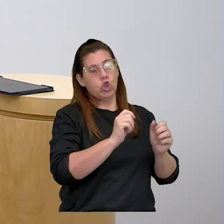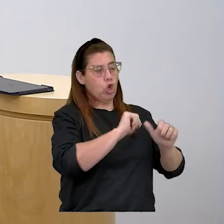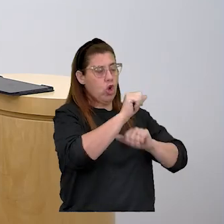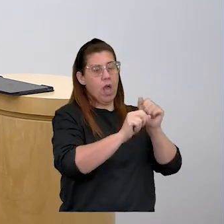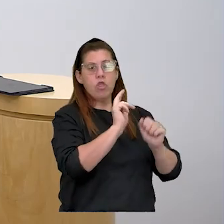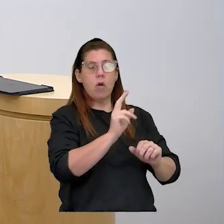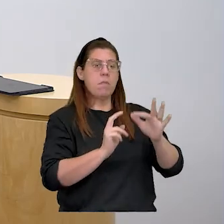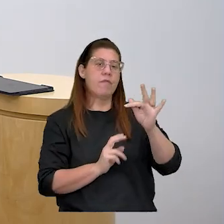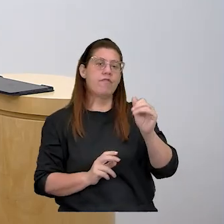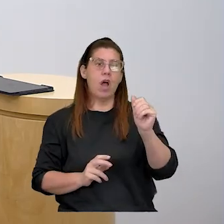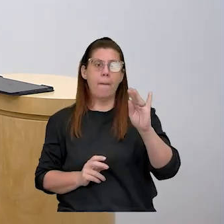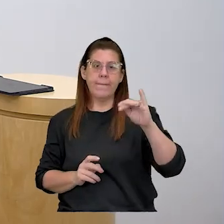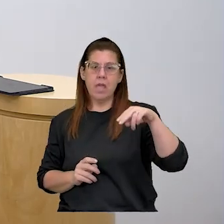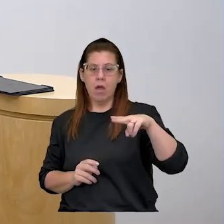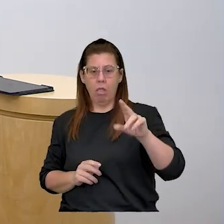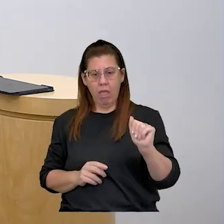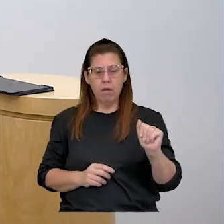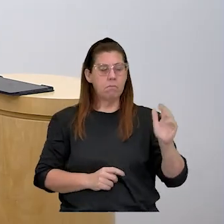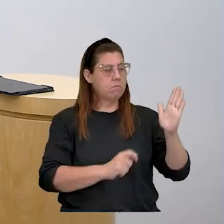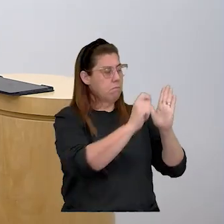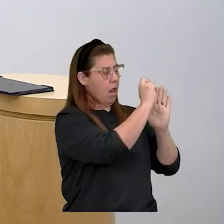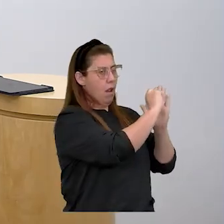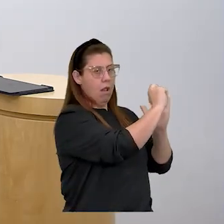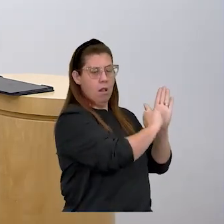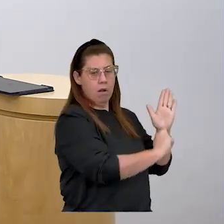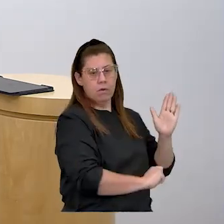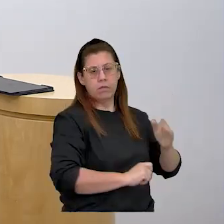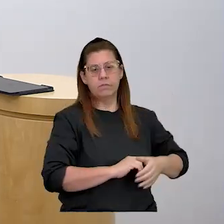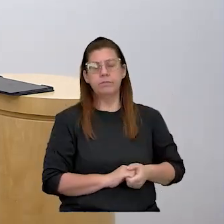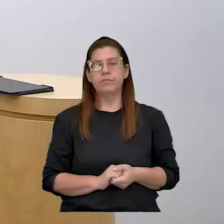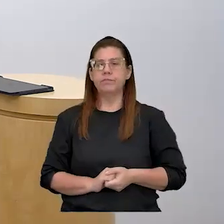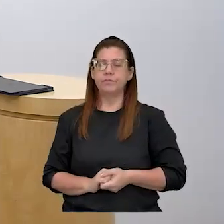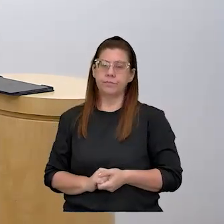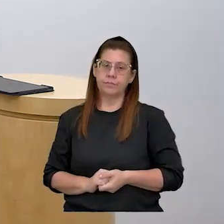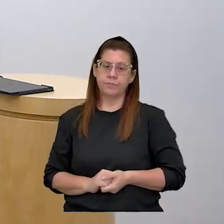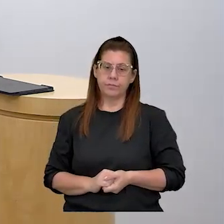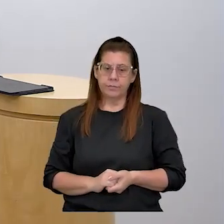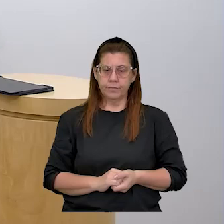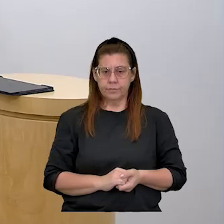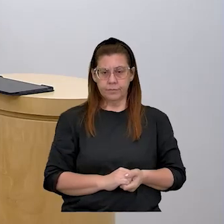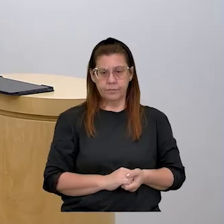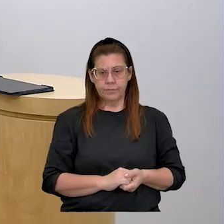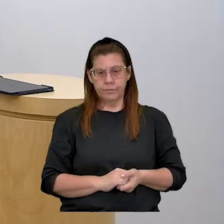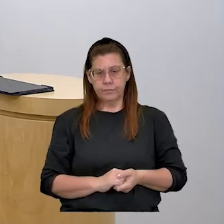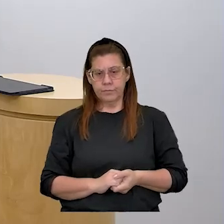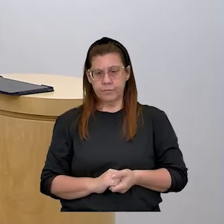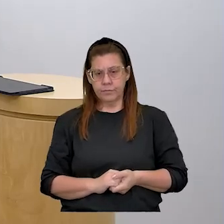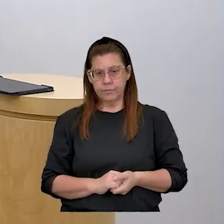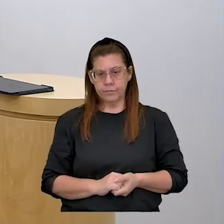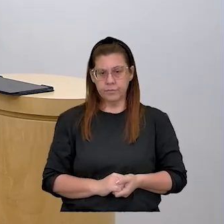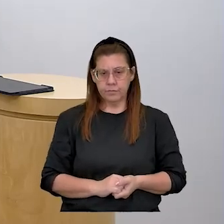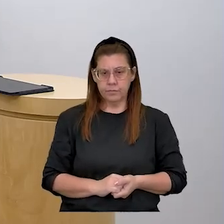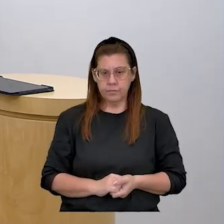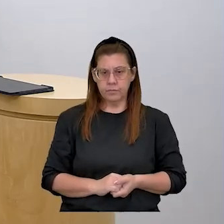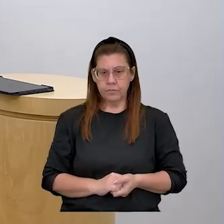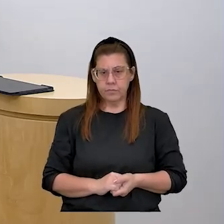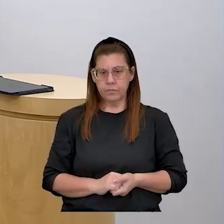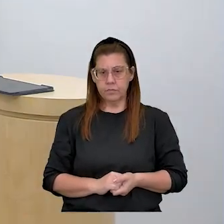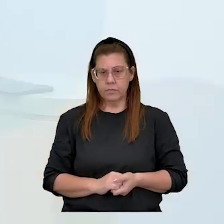Fabiana, when were you born again? May 6th. Ok. May